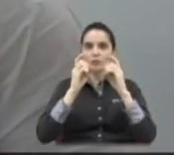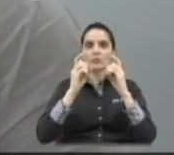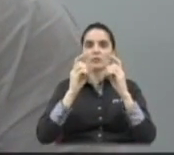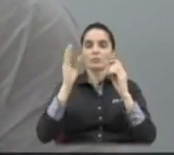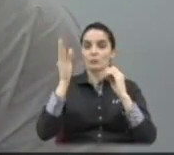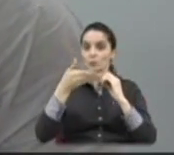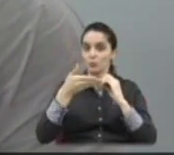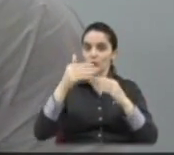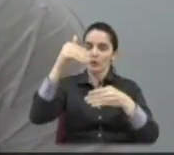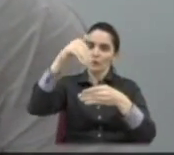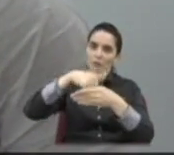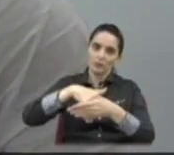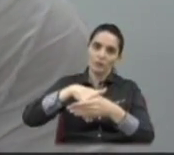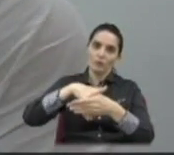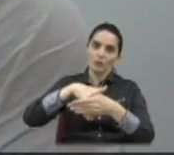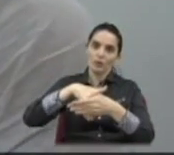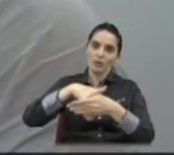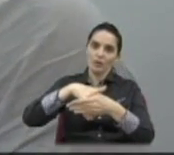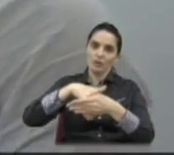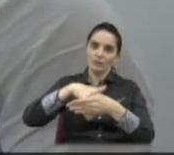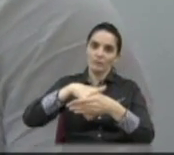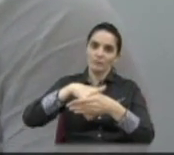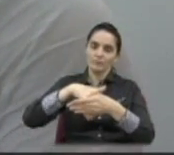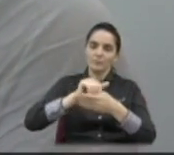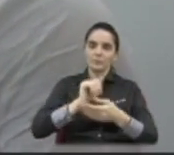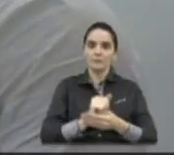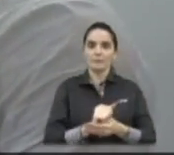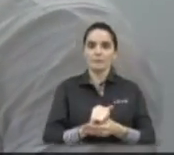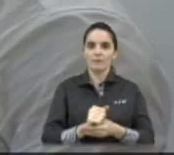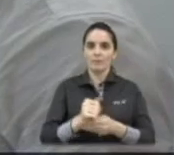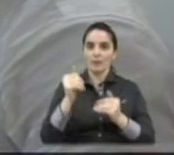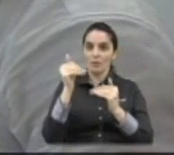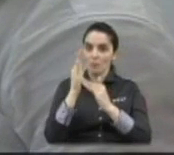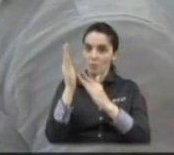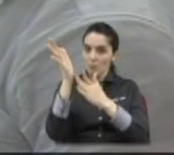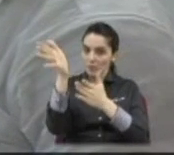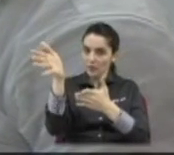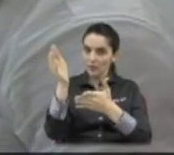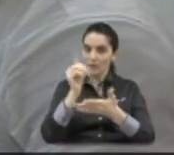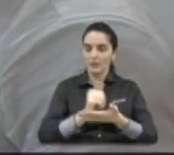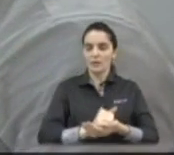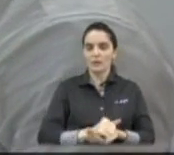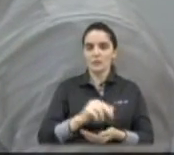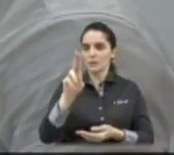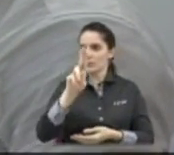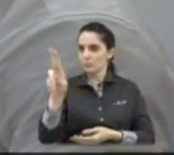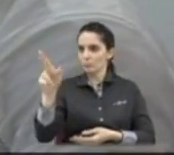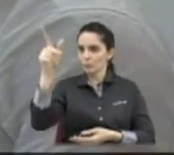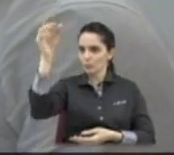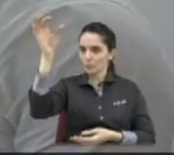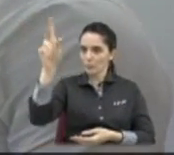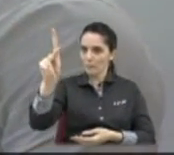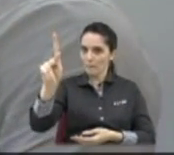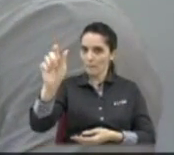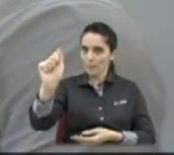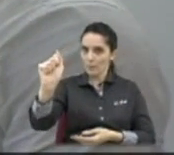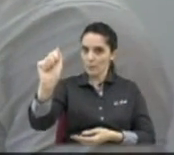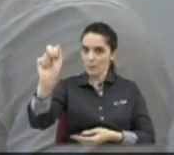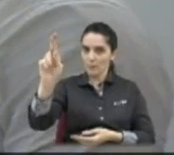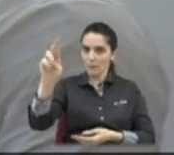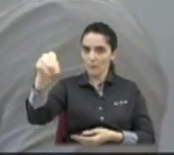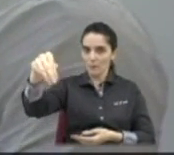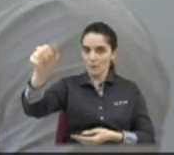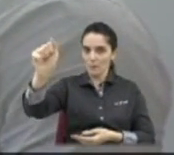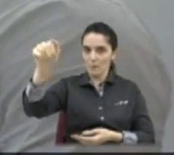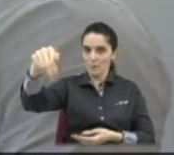Câmara votará esta homenagem, está votando esta homenagem ao Armando Bergantin. Portanto, Maria Lúcia e